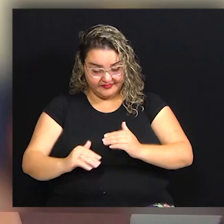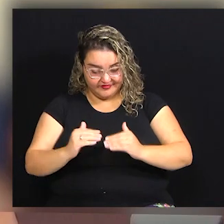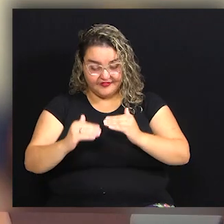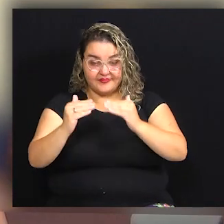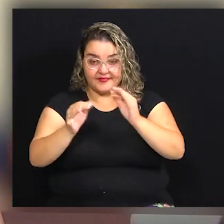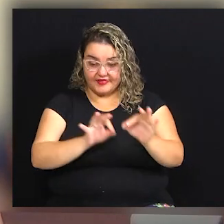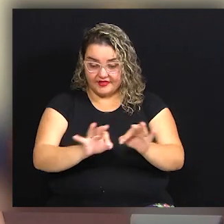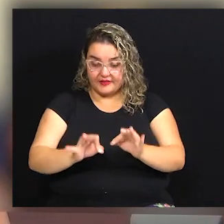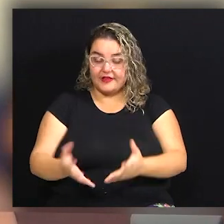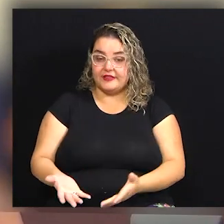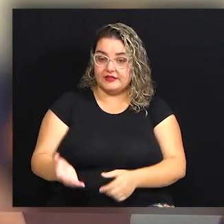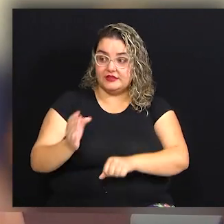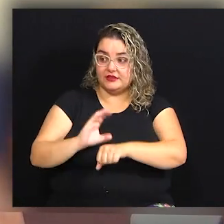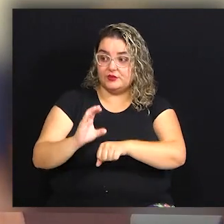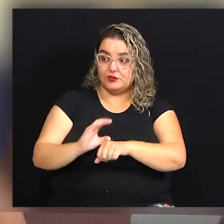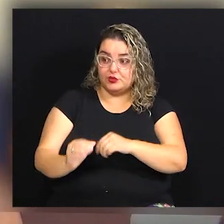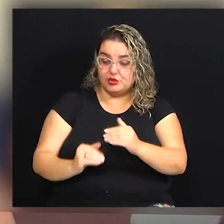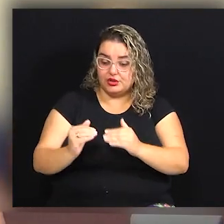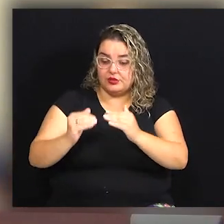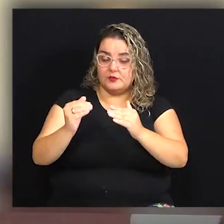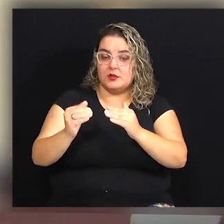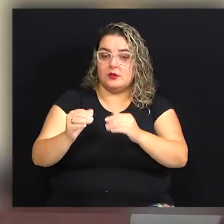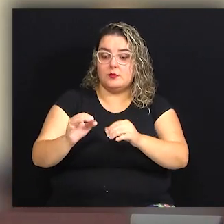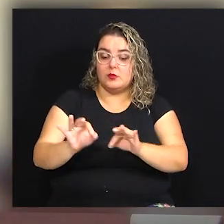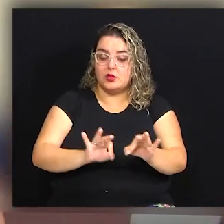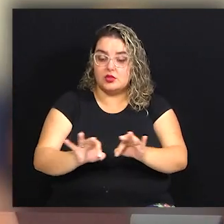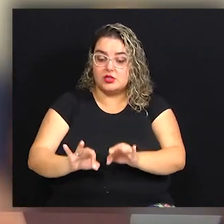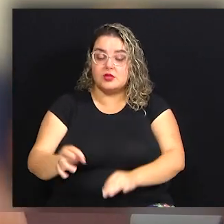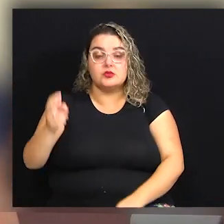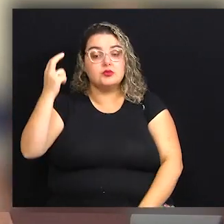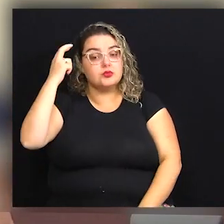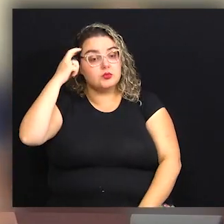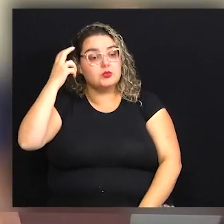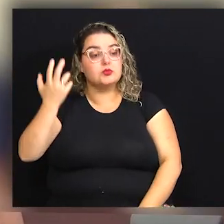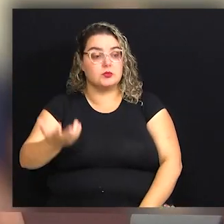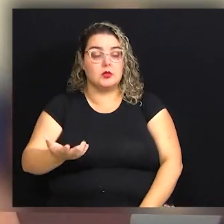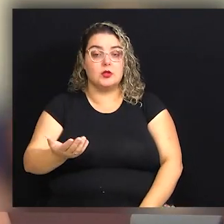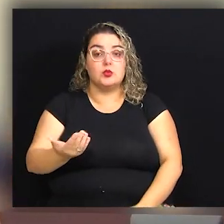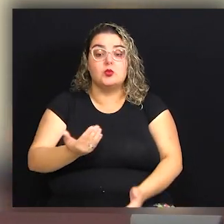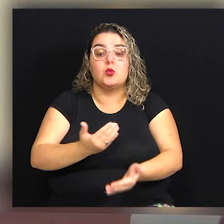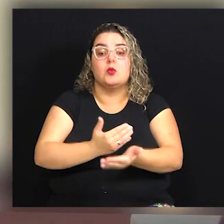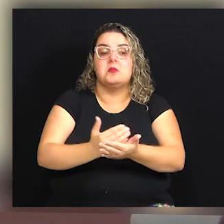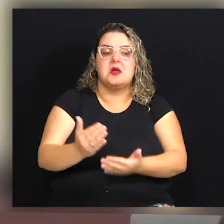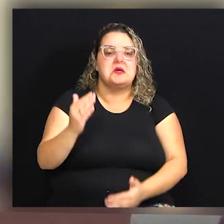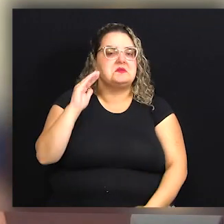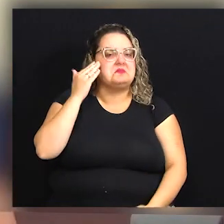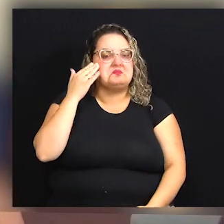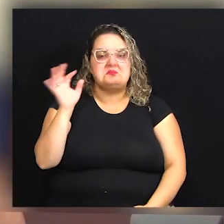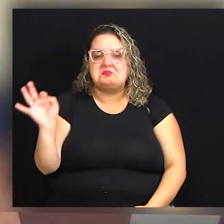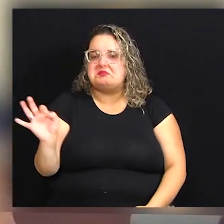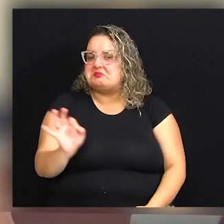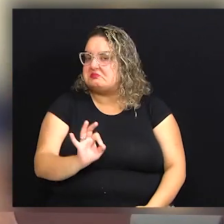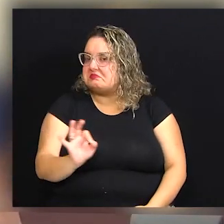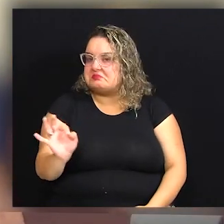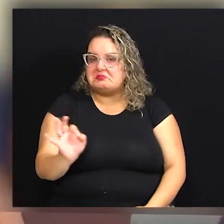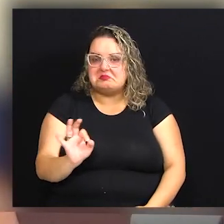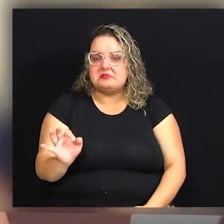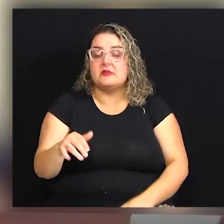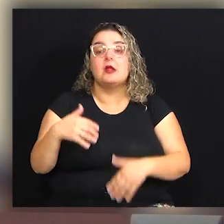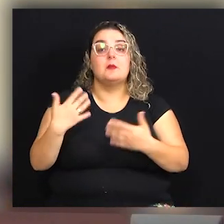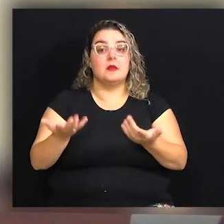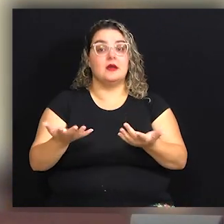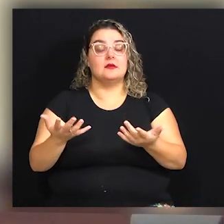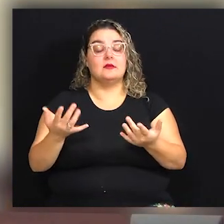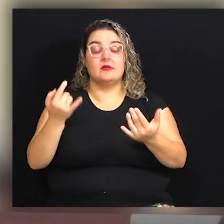A princípio foi um curso de elaboração de projetos culturais, onde a princípio eu não entendi nada, mas